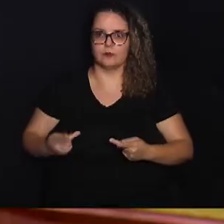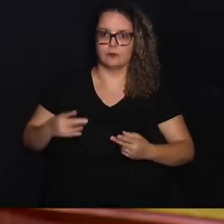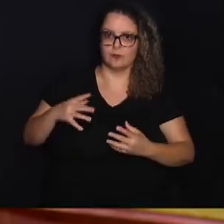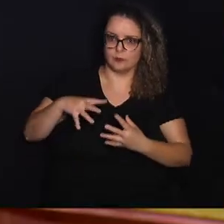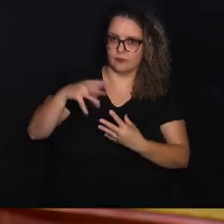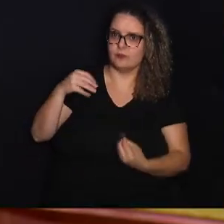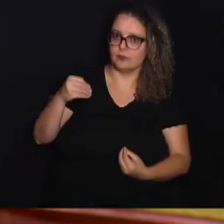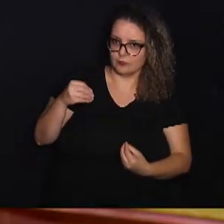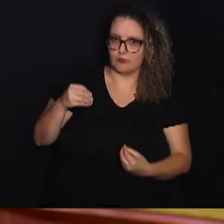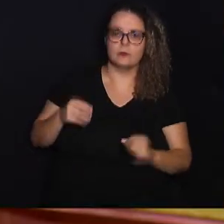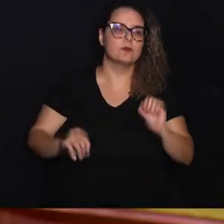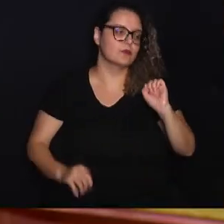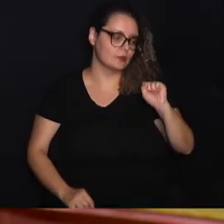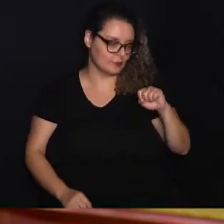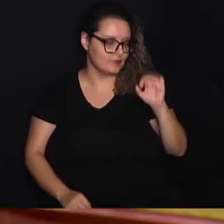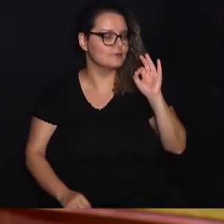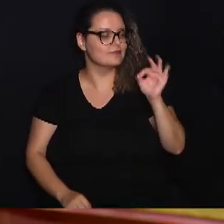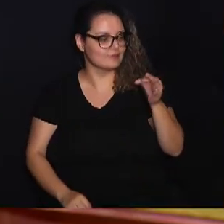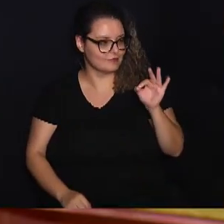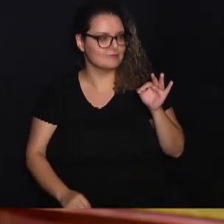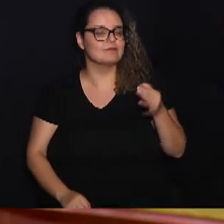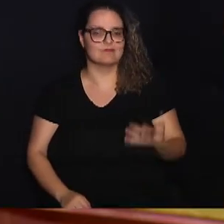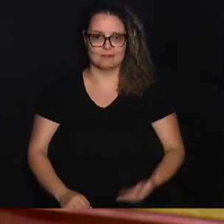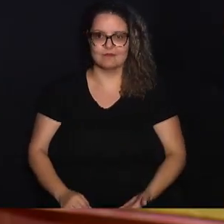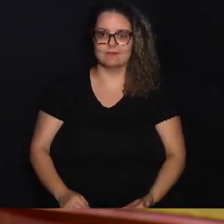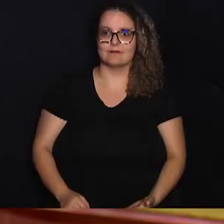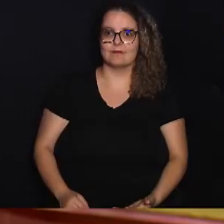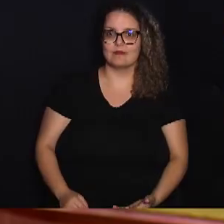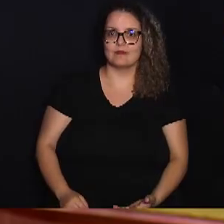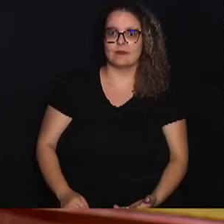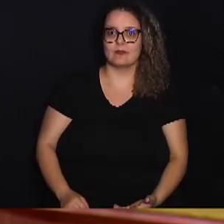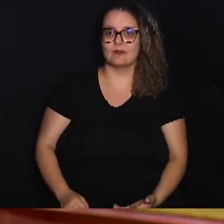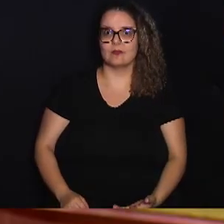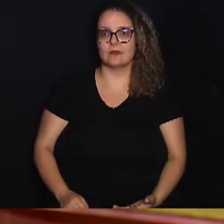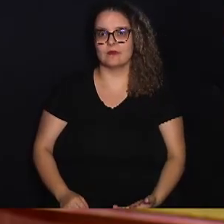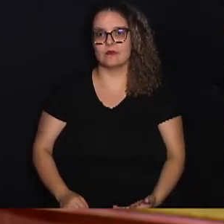menos isso. Exatamente. A gente não deixa de...